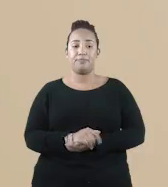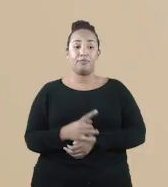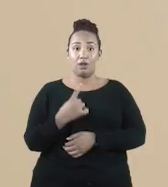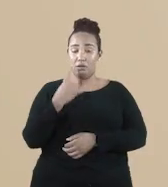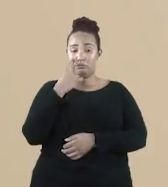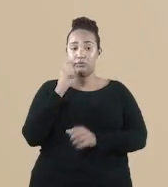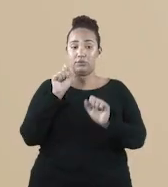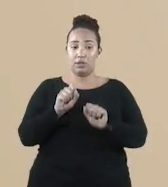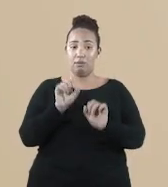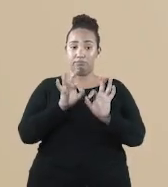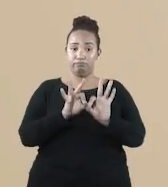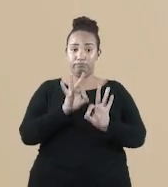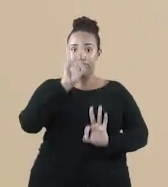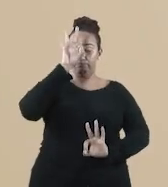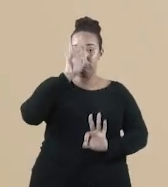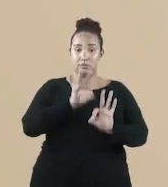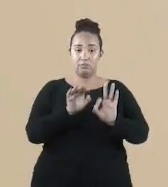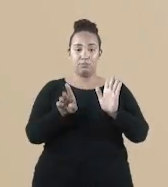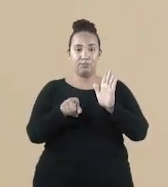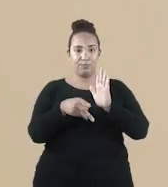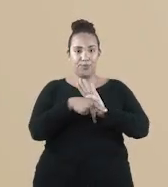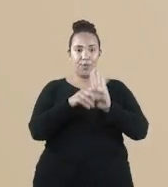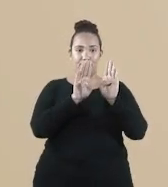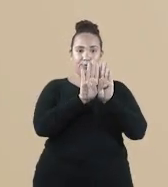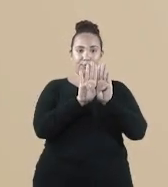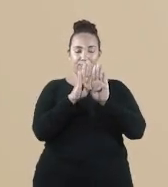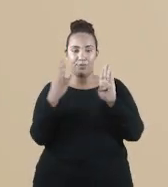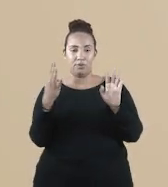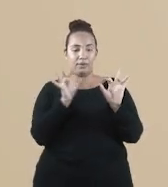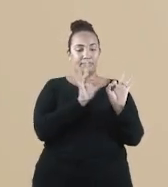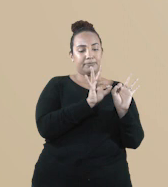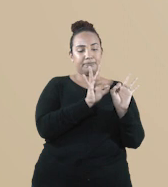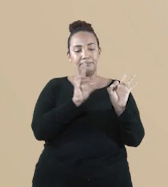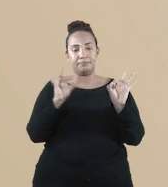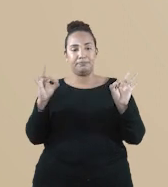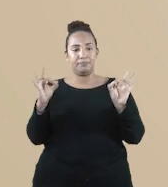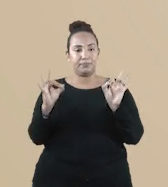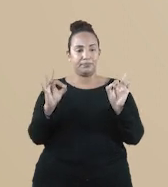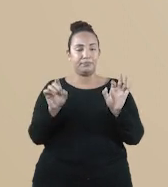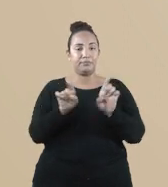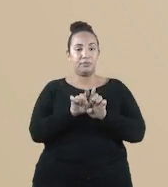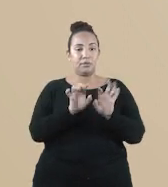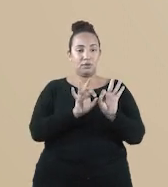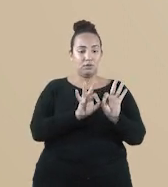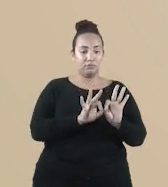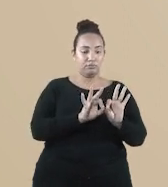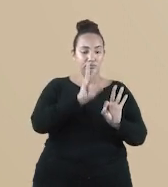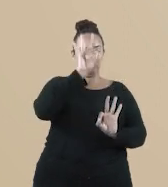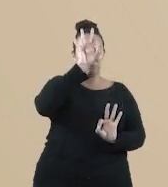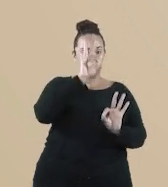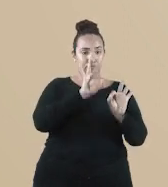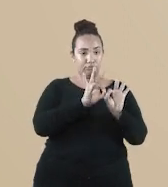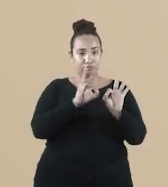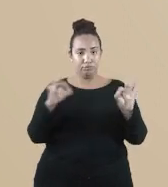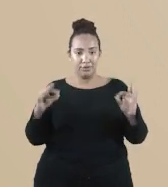Veja, podemos medir a altura da porta, a largura da porta, a altura do comprimento